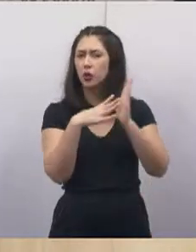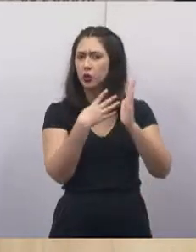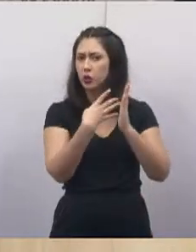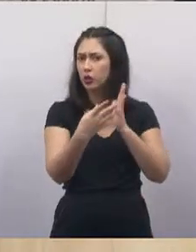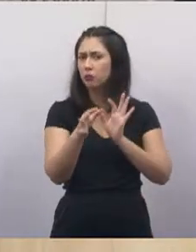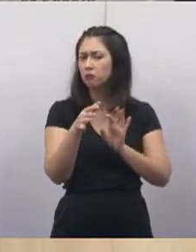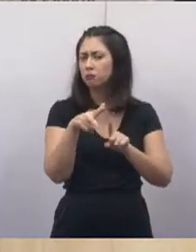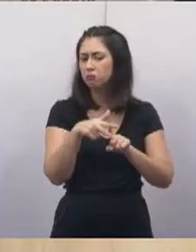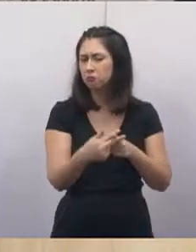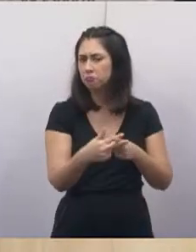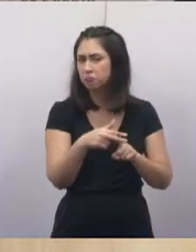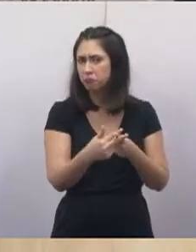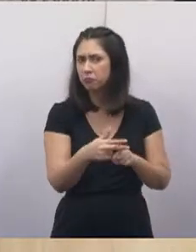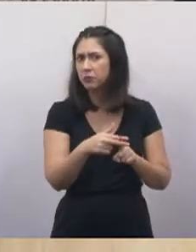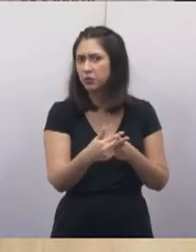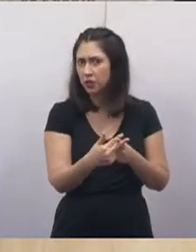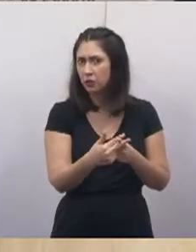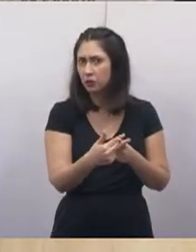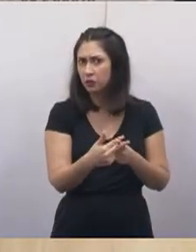realização da manutenção?